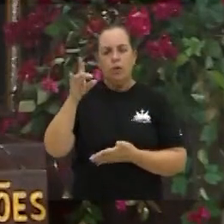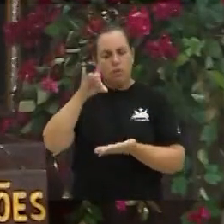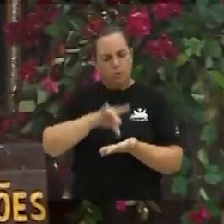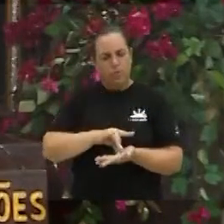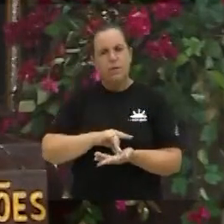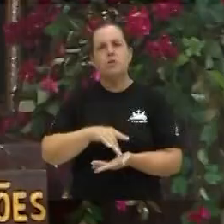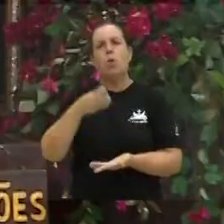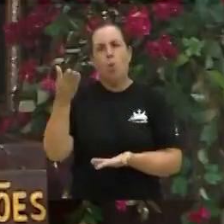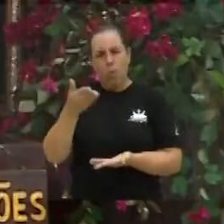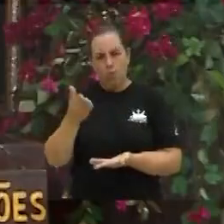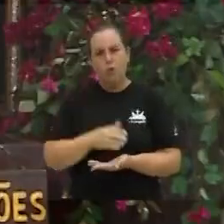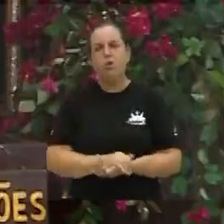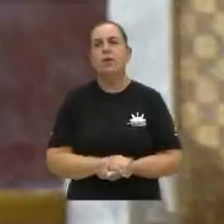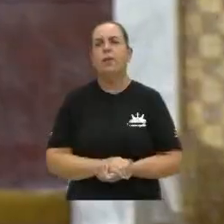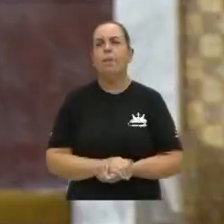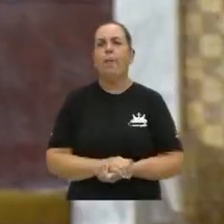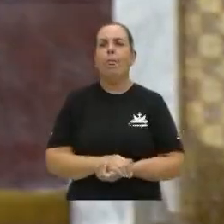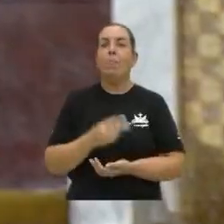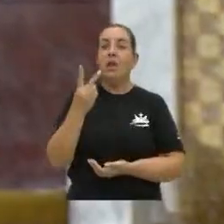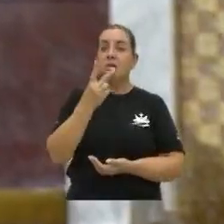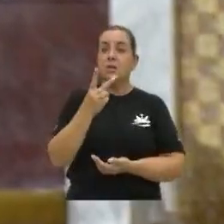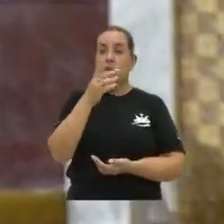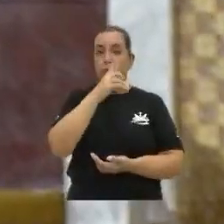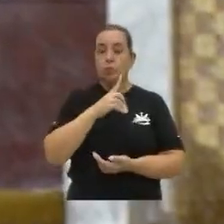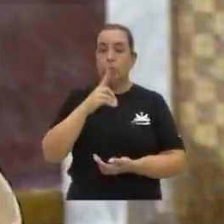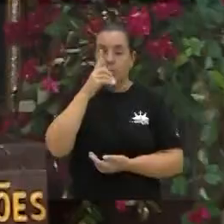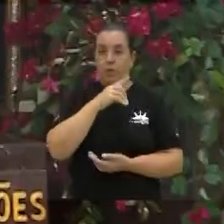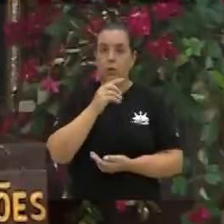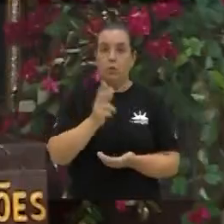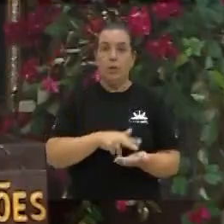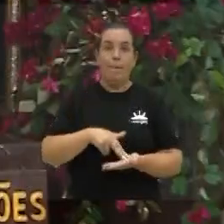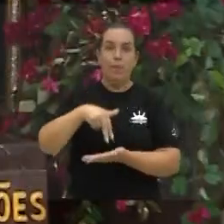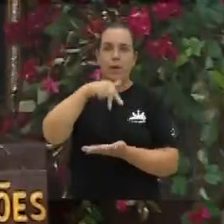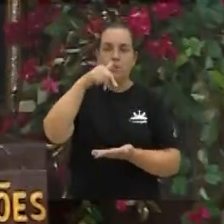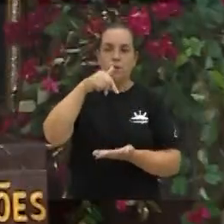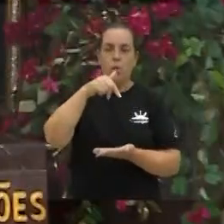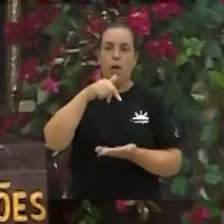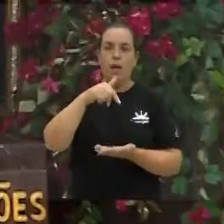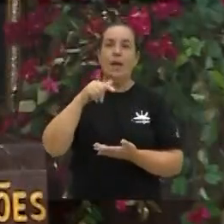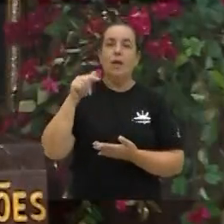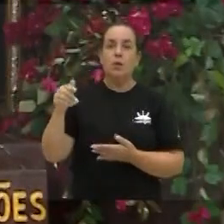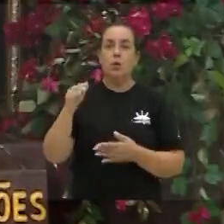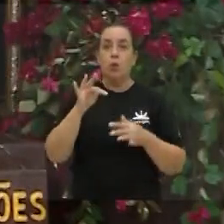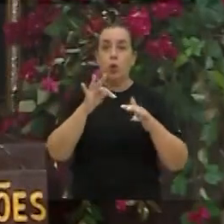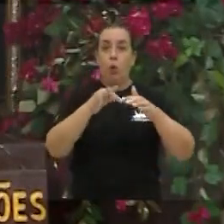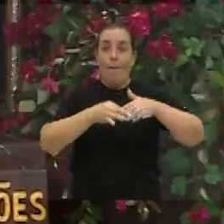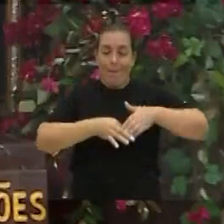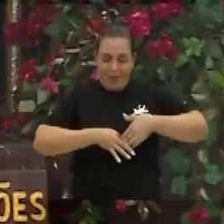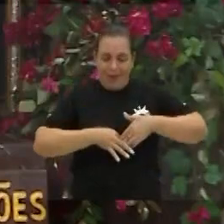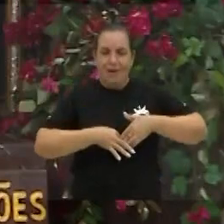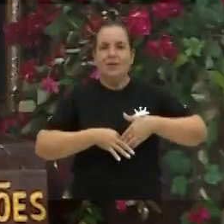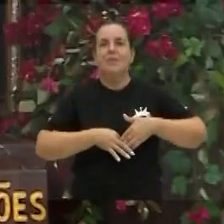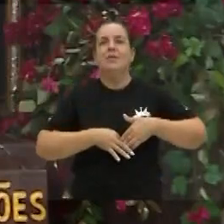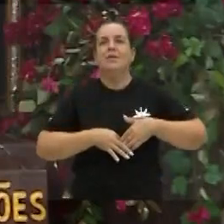hoje, segundo domingo da Páscoa, quando o Tomé toca,